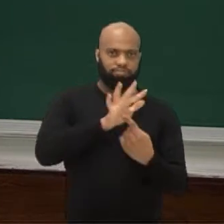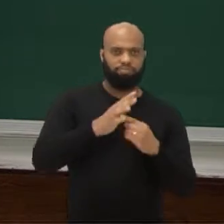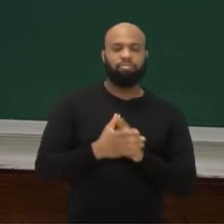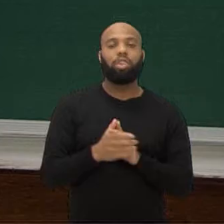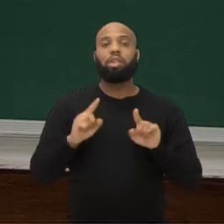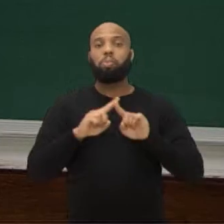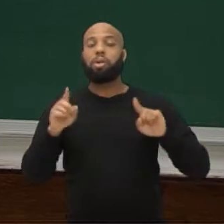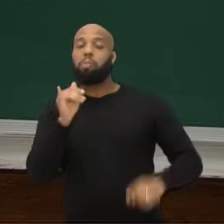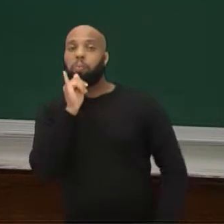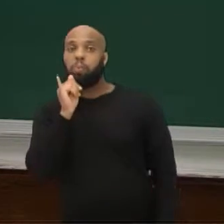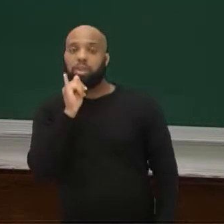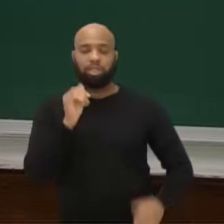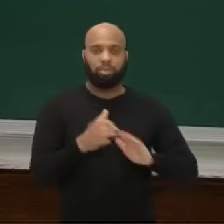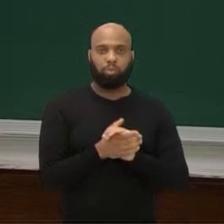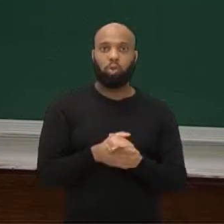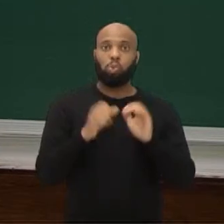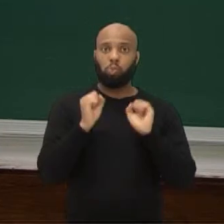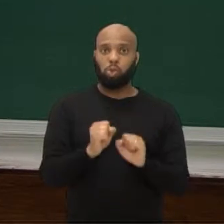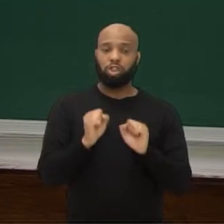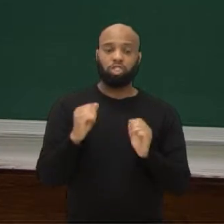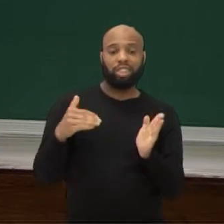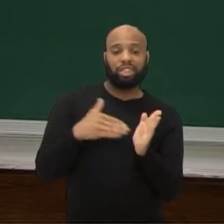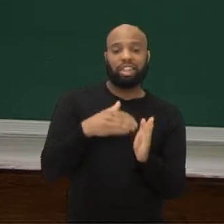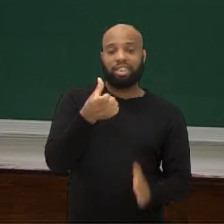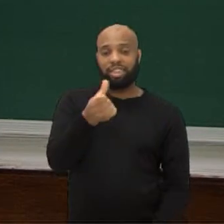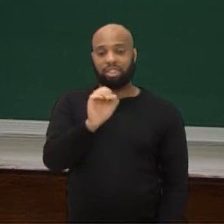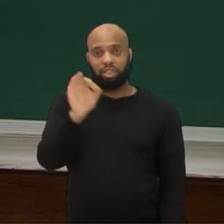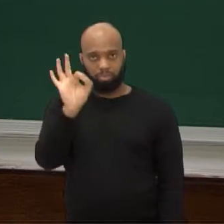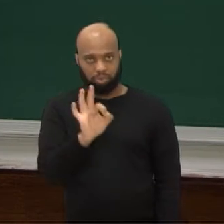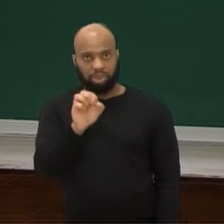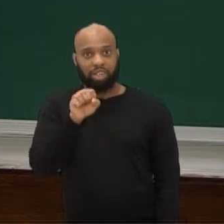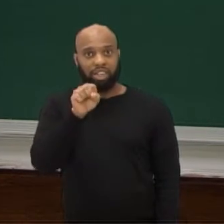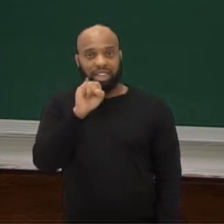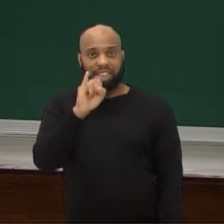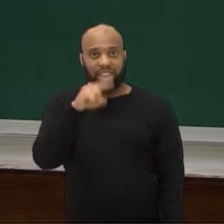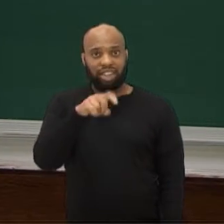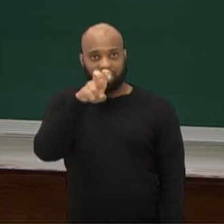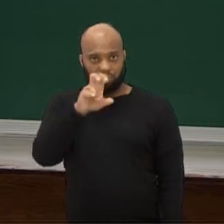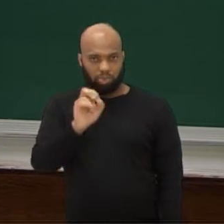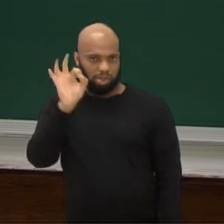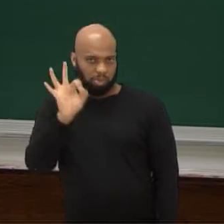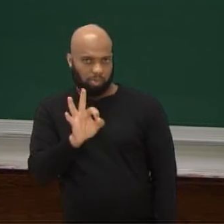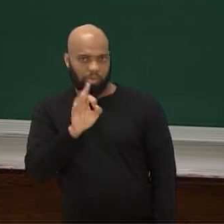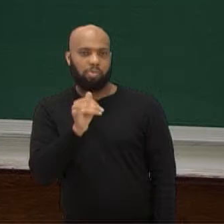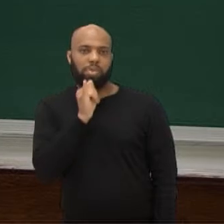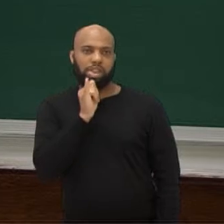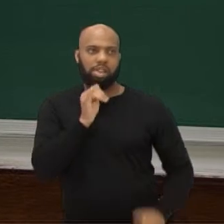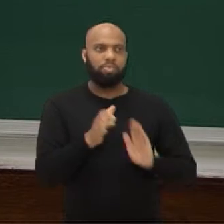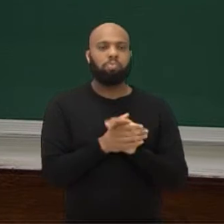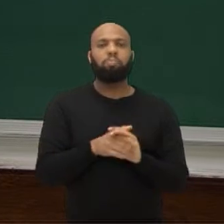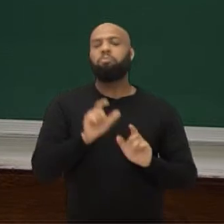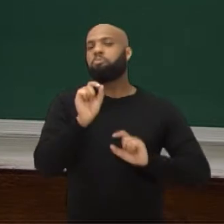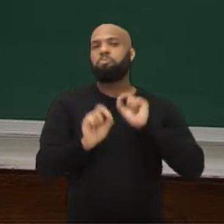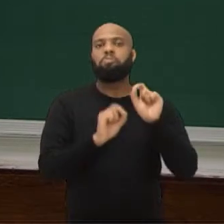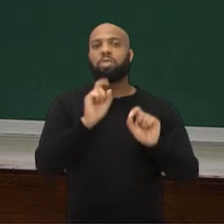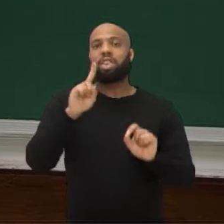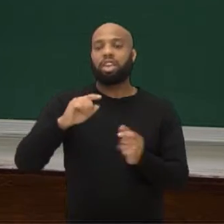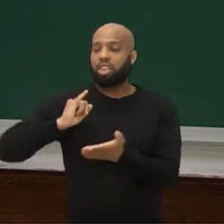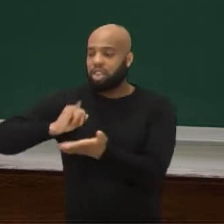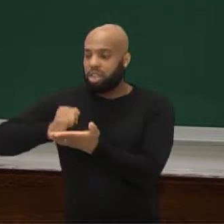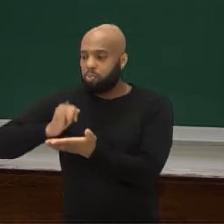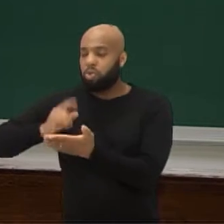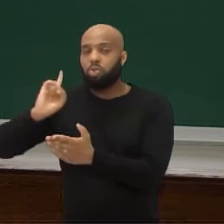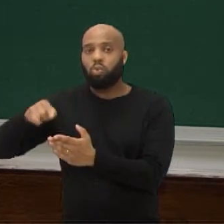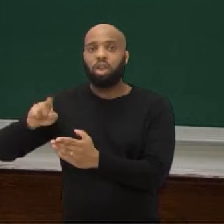Vamos imaginar aqui, ó, pode chegar até 60%. Se fosse 50%, tá? O que vai acontecer? O imposto